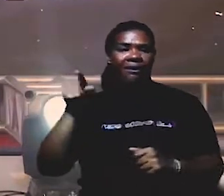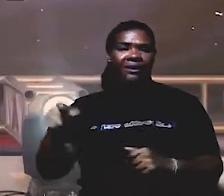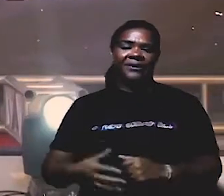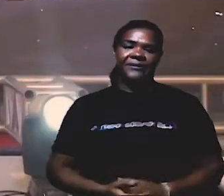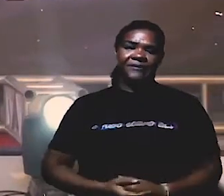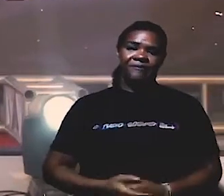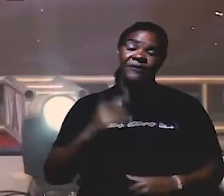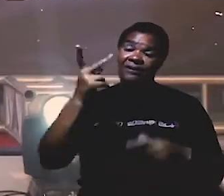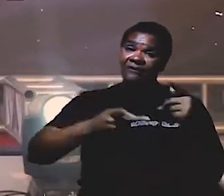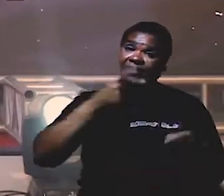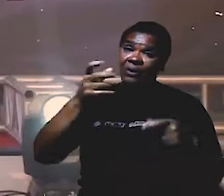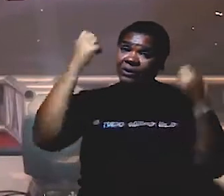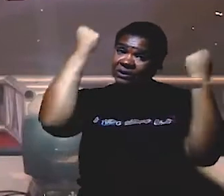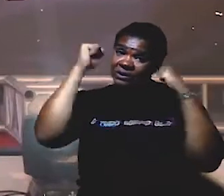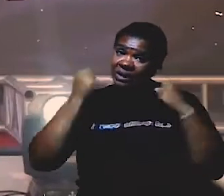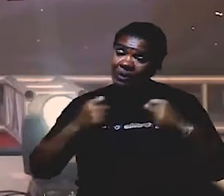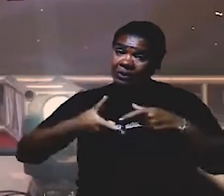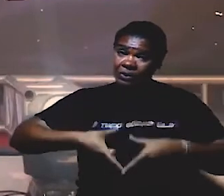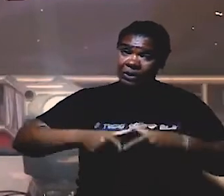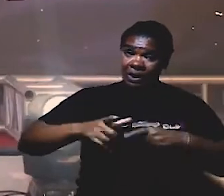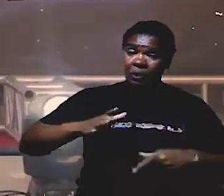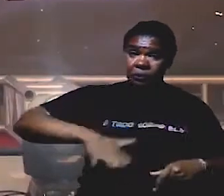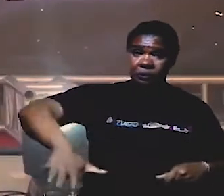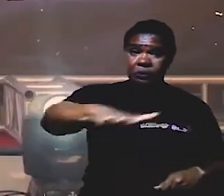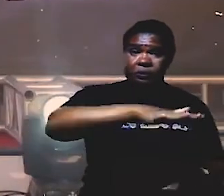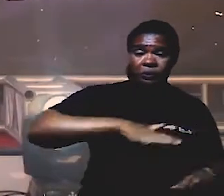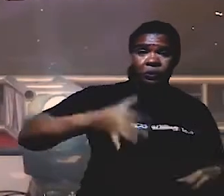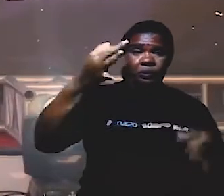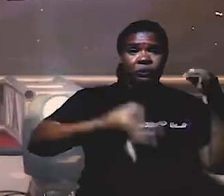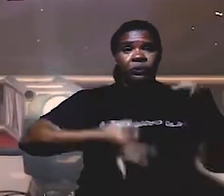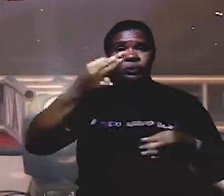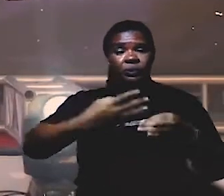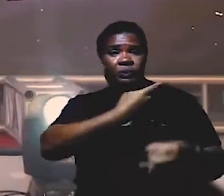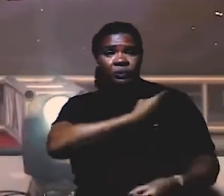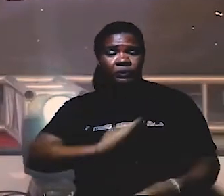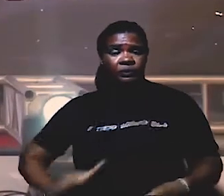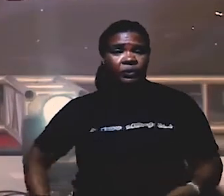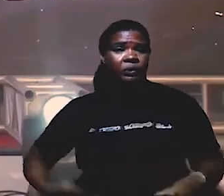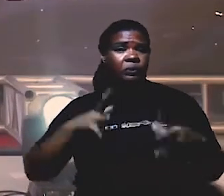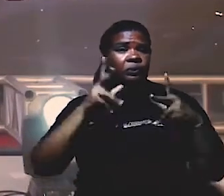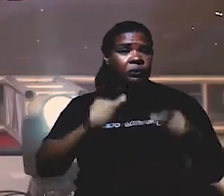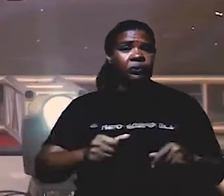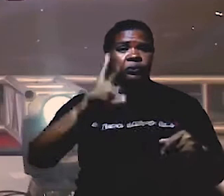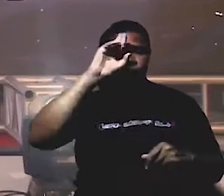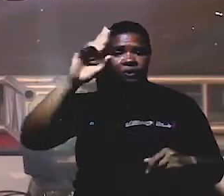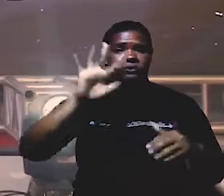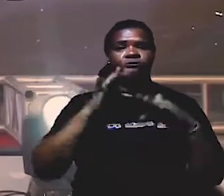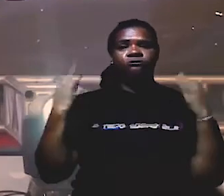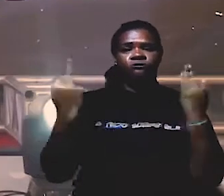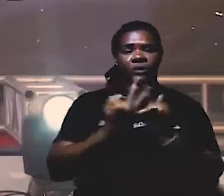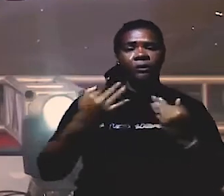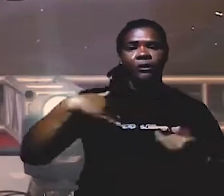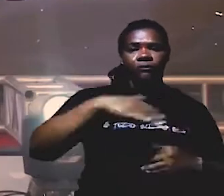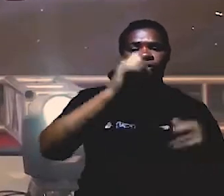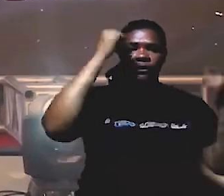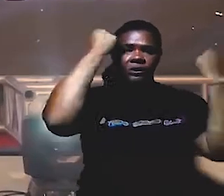diz. E falou Salomão a todo Israel, aos capitães de 1000, de 100, aos juízes e a todos os governantes em todo Israel, o chefe das famílias. E foi Salomão